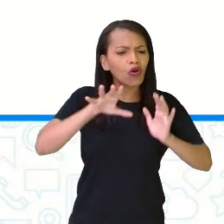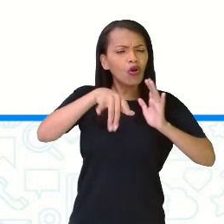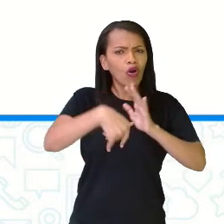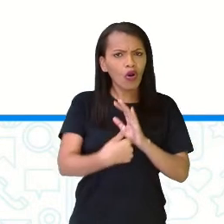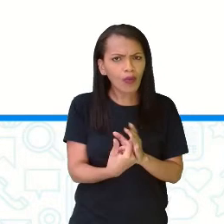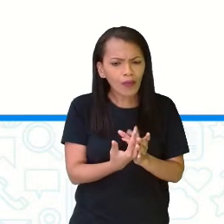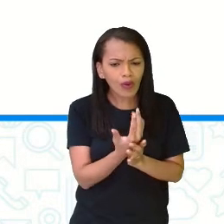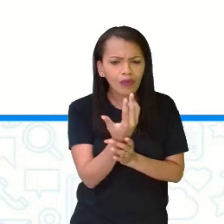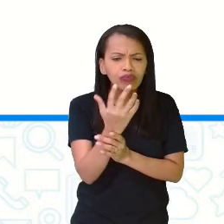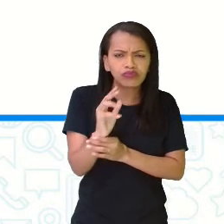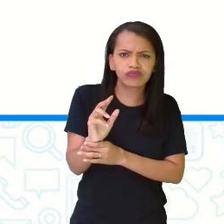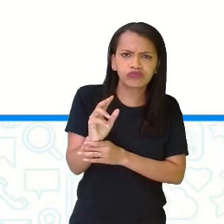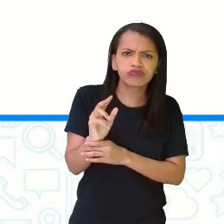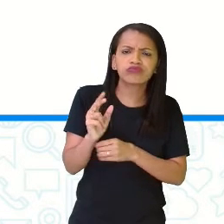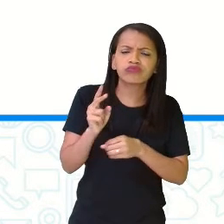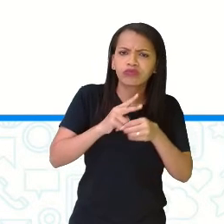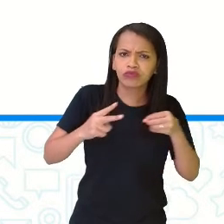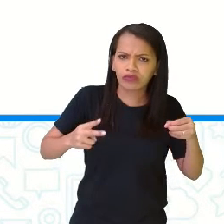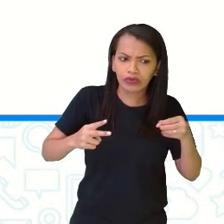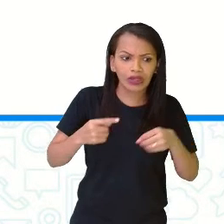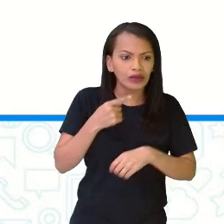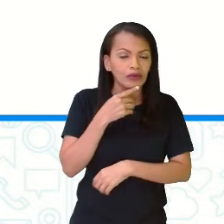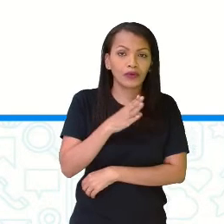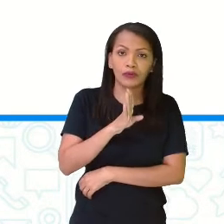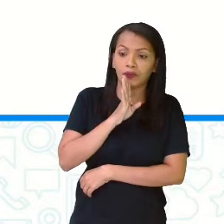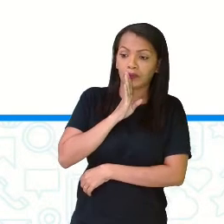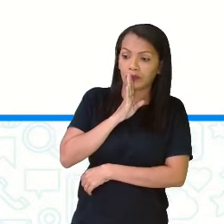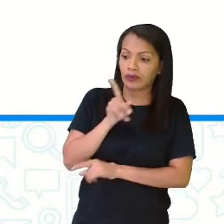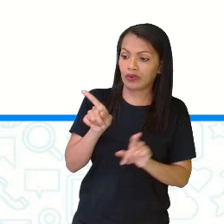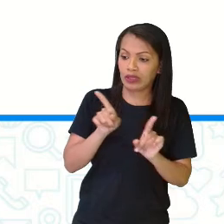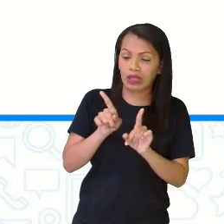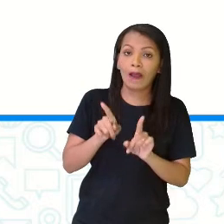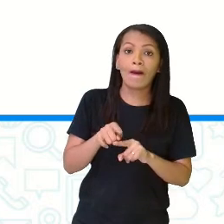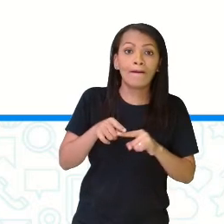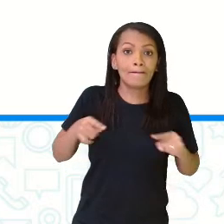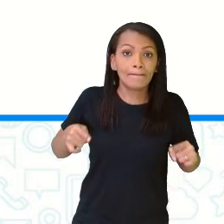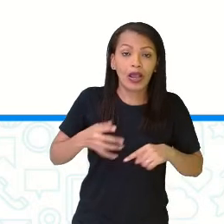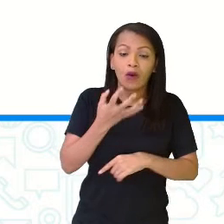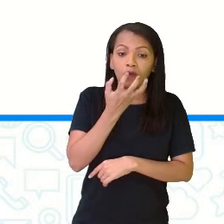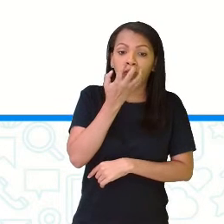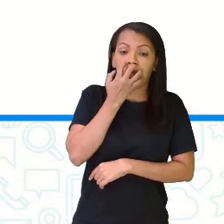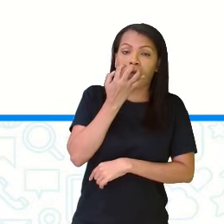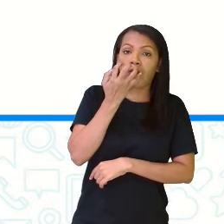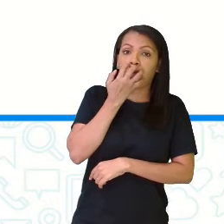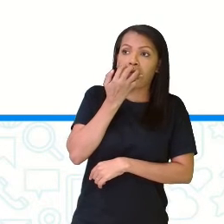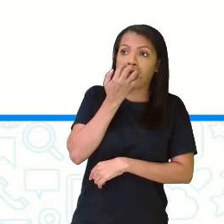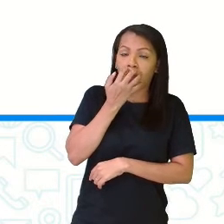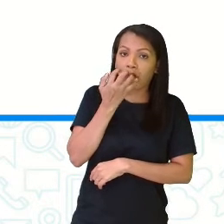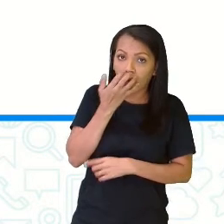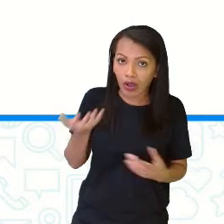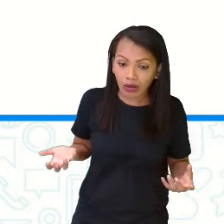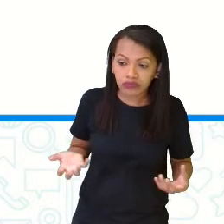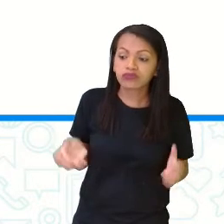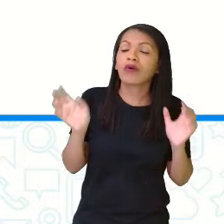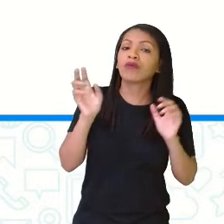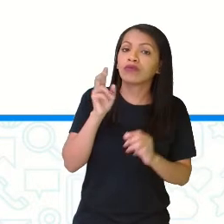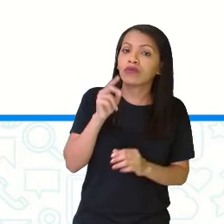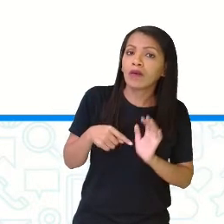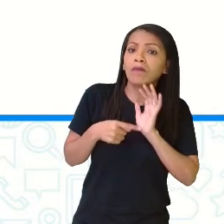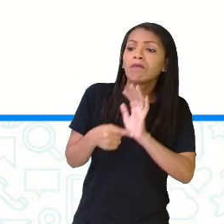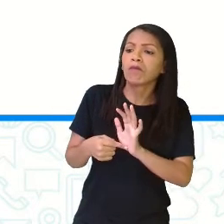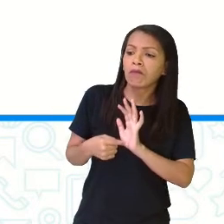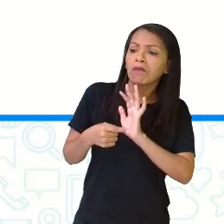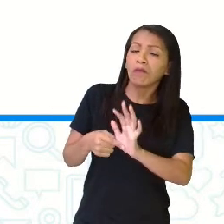cebolinha? Gaspar, que não fala, mas late com expressão humana, dando as inflexões necessárias.